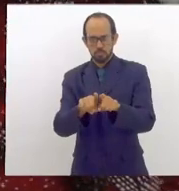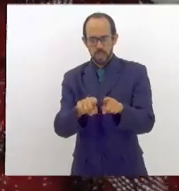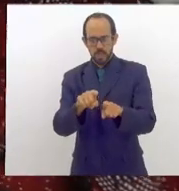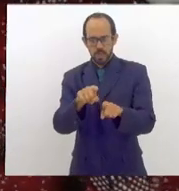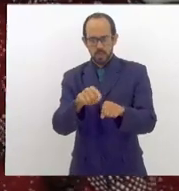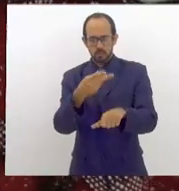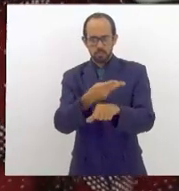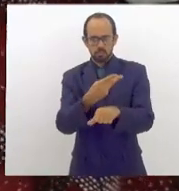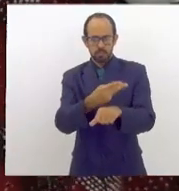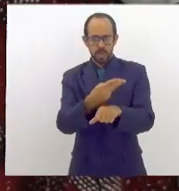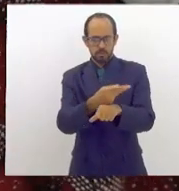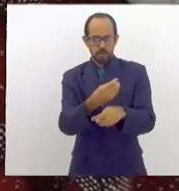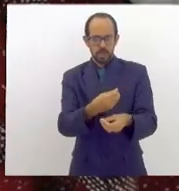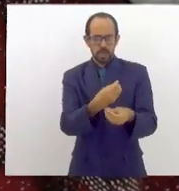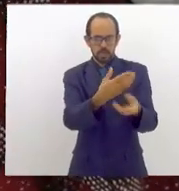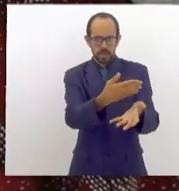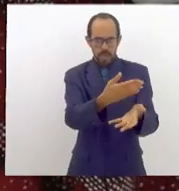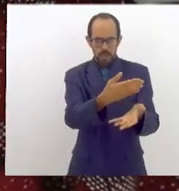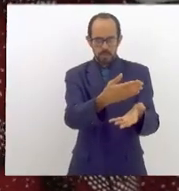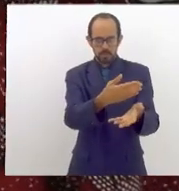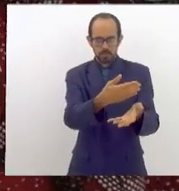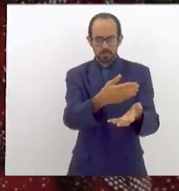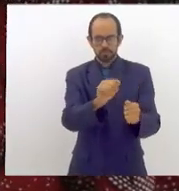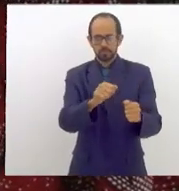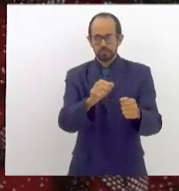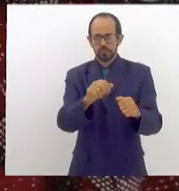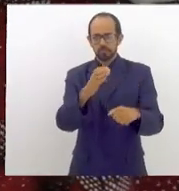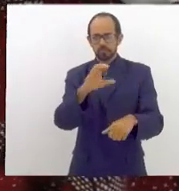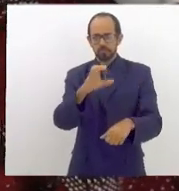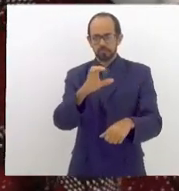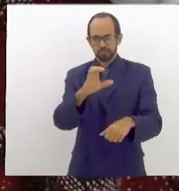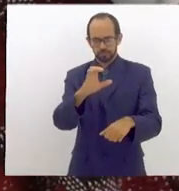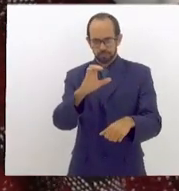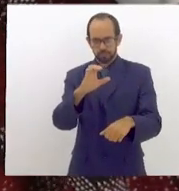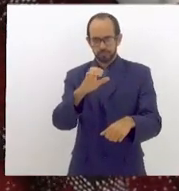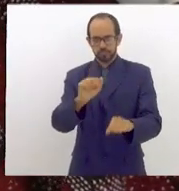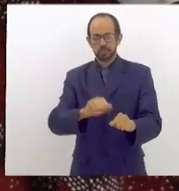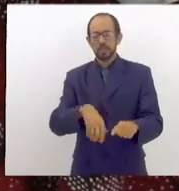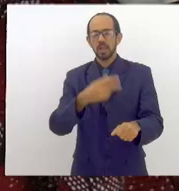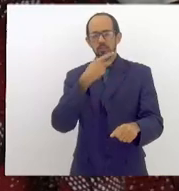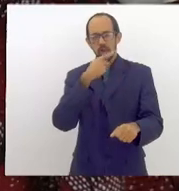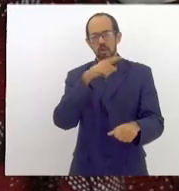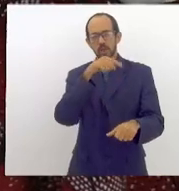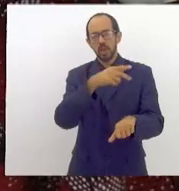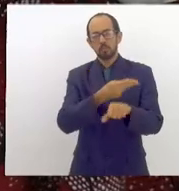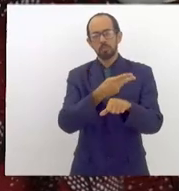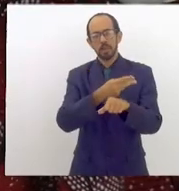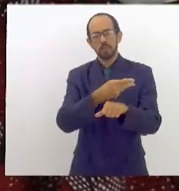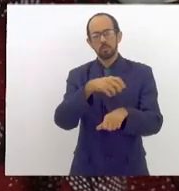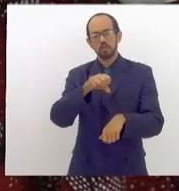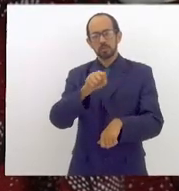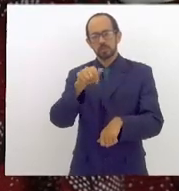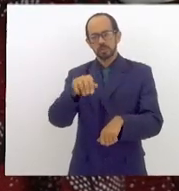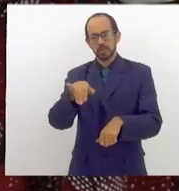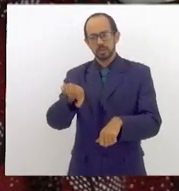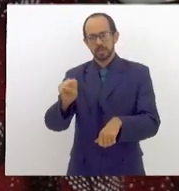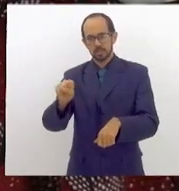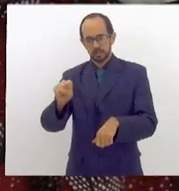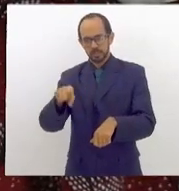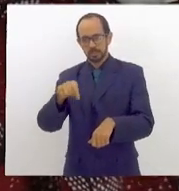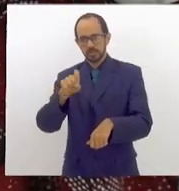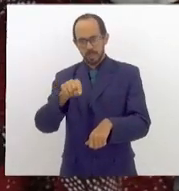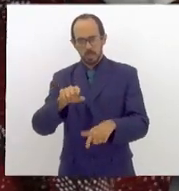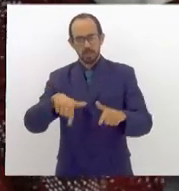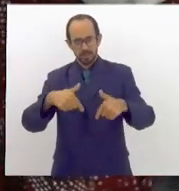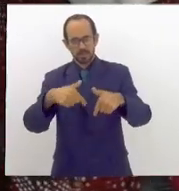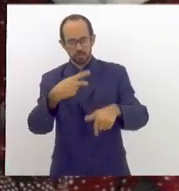que ele dá os ambientalistas do mundo inteiro ele chamou prêmio Alfredo Siri e isso é uma iniciativa do nosso querido se quis